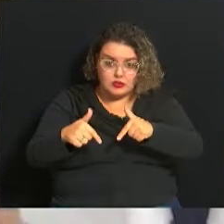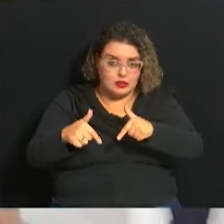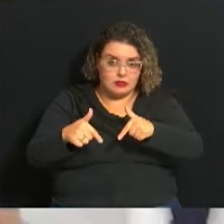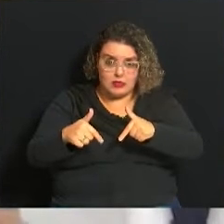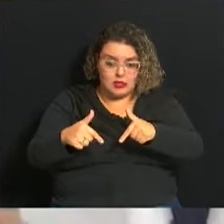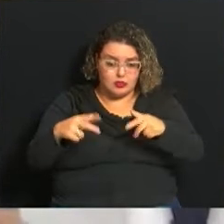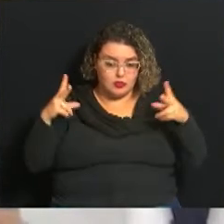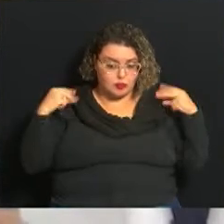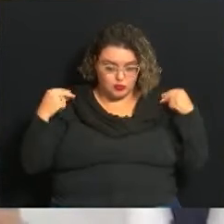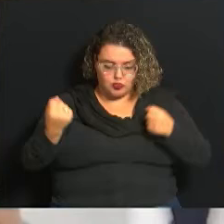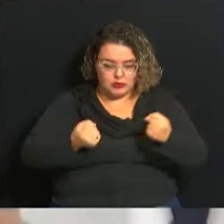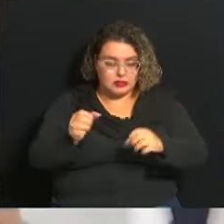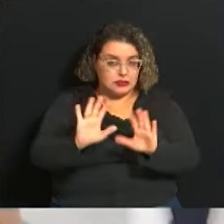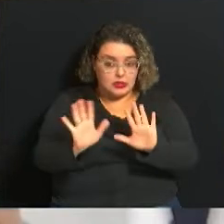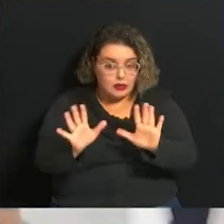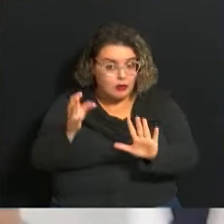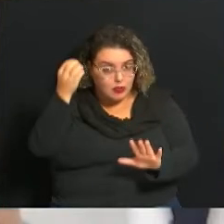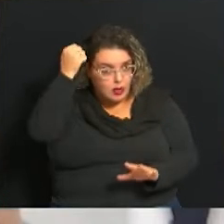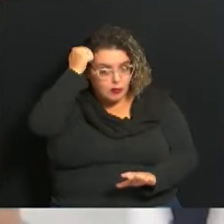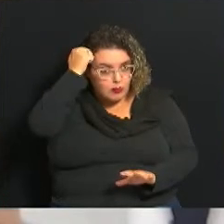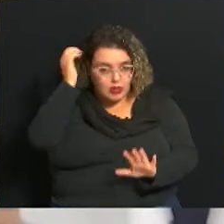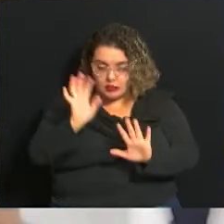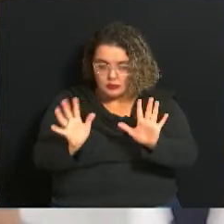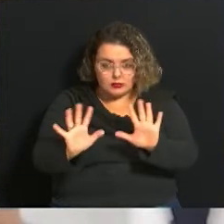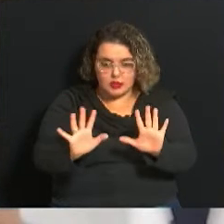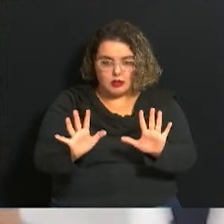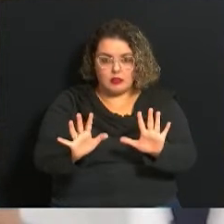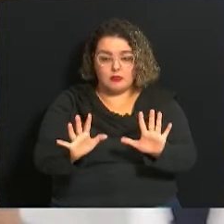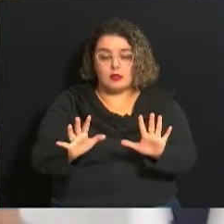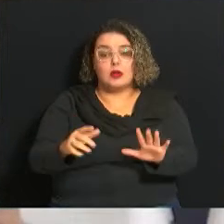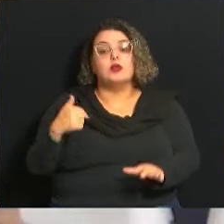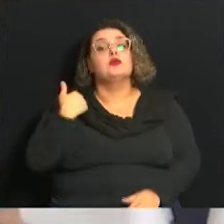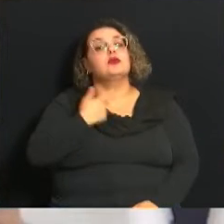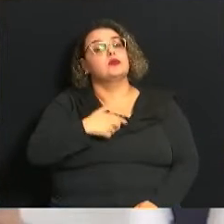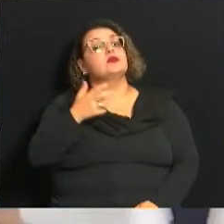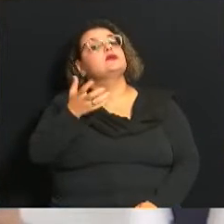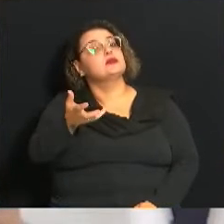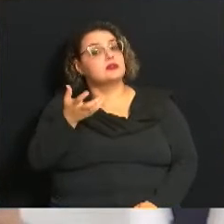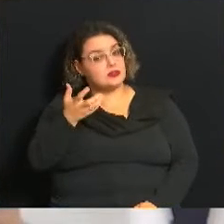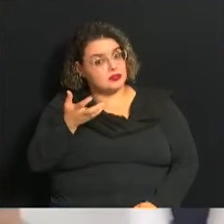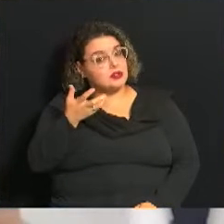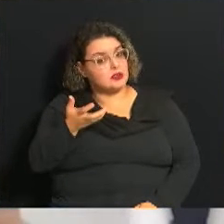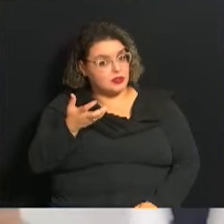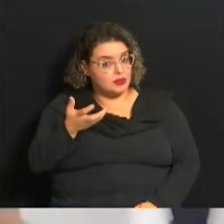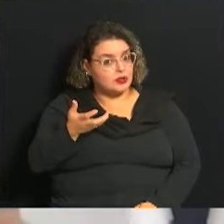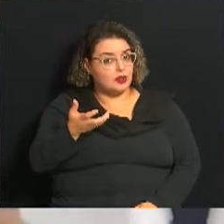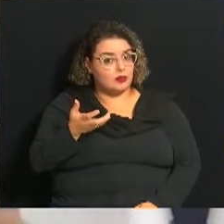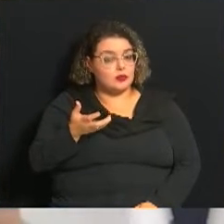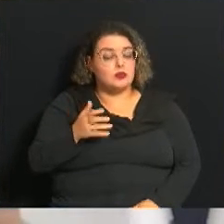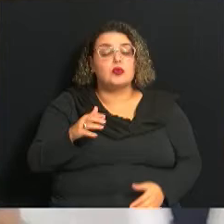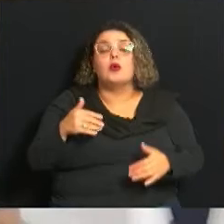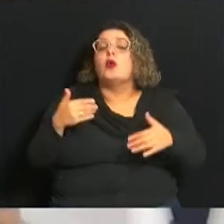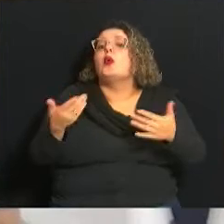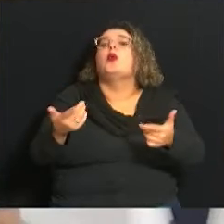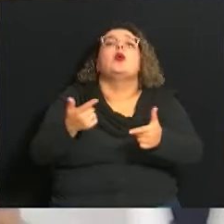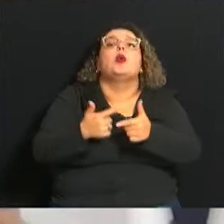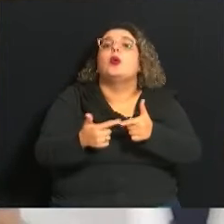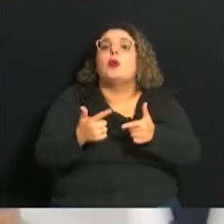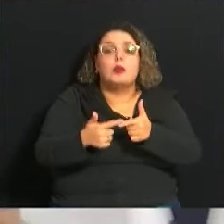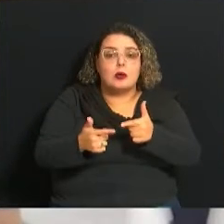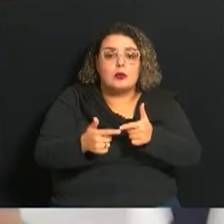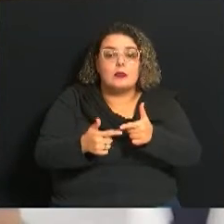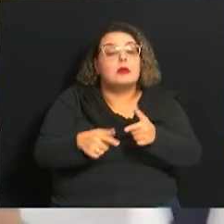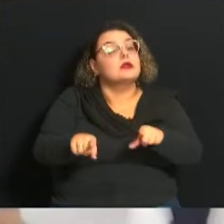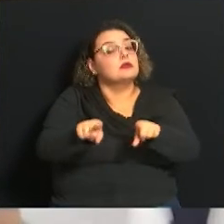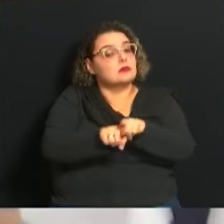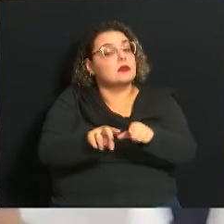culpado, entende? Então, essa situação, nós queremos chegar a um denominador que não seja só achar o